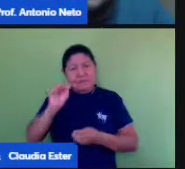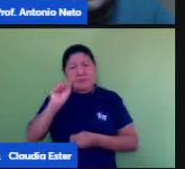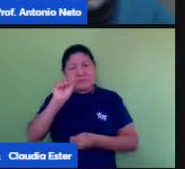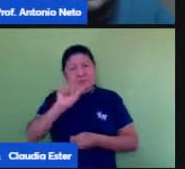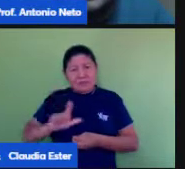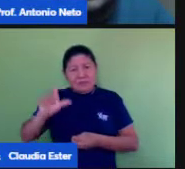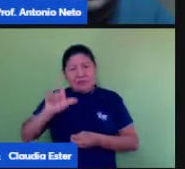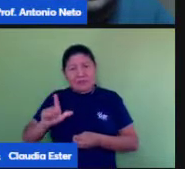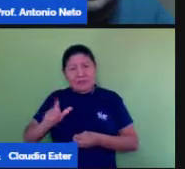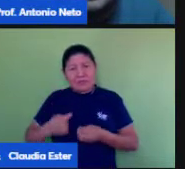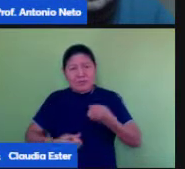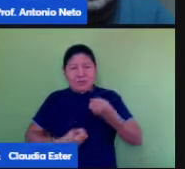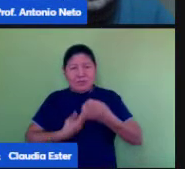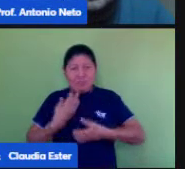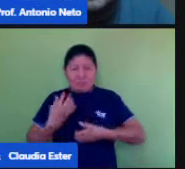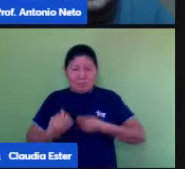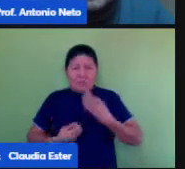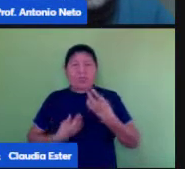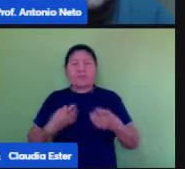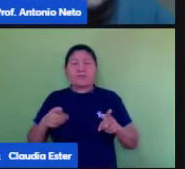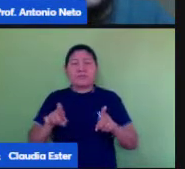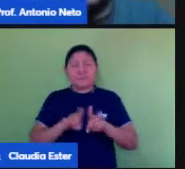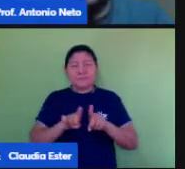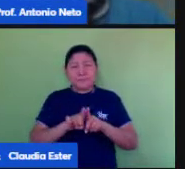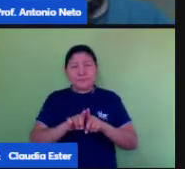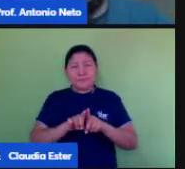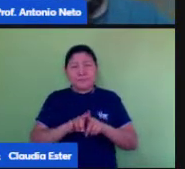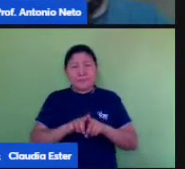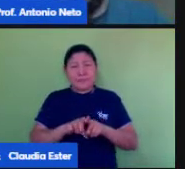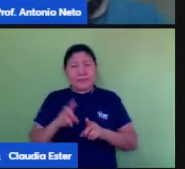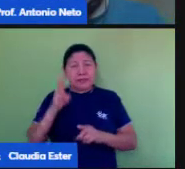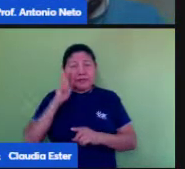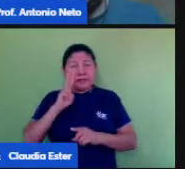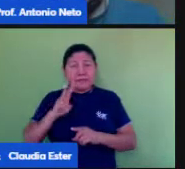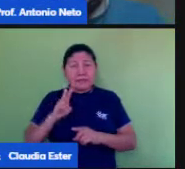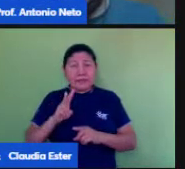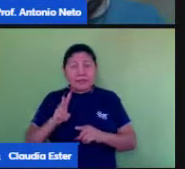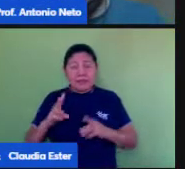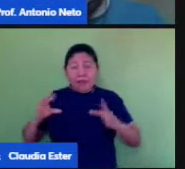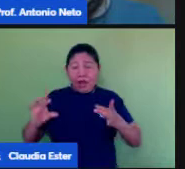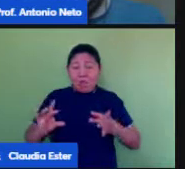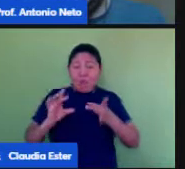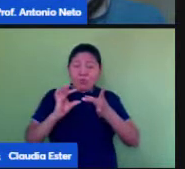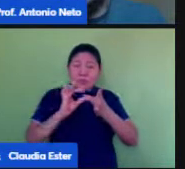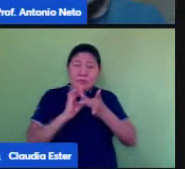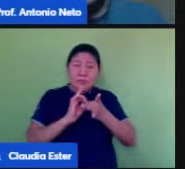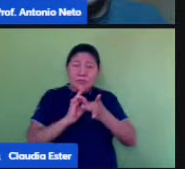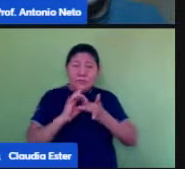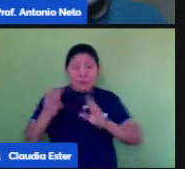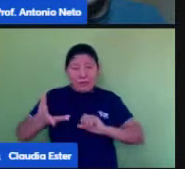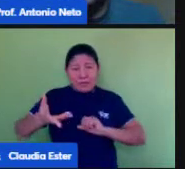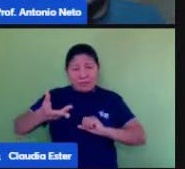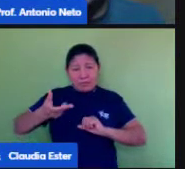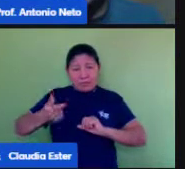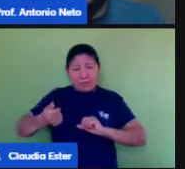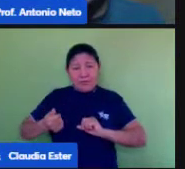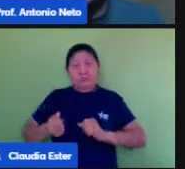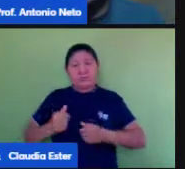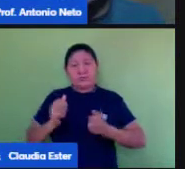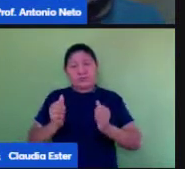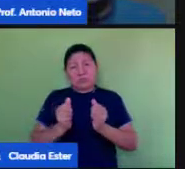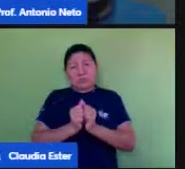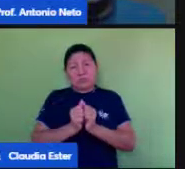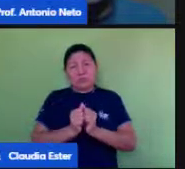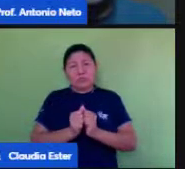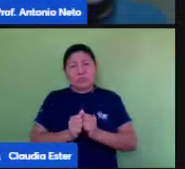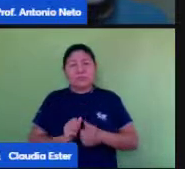habilidade 26. Assim como também nas habilidades de matemática, nessa mesma linha de pensamento, tá bom? Pode